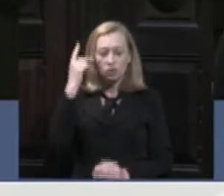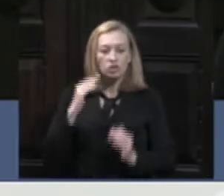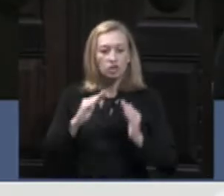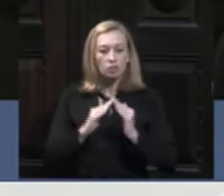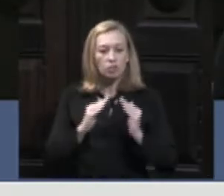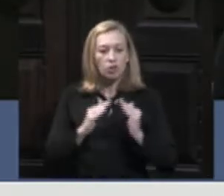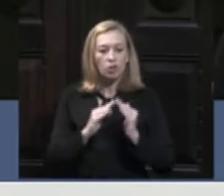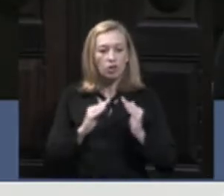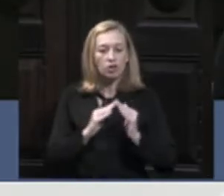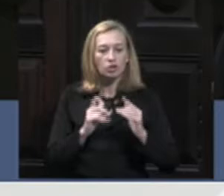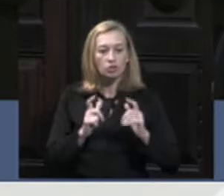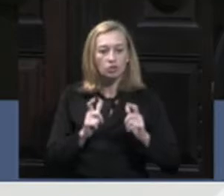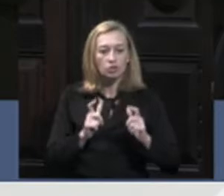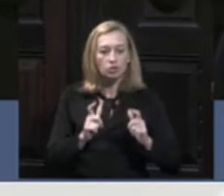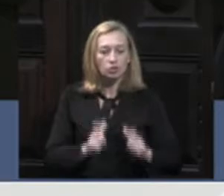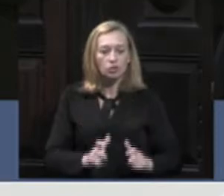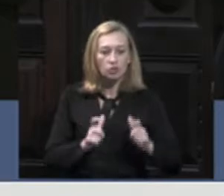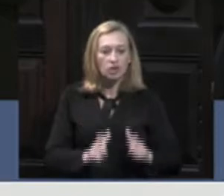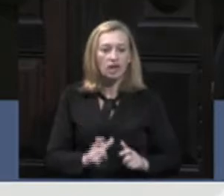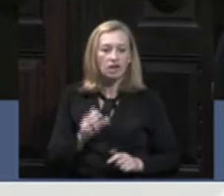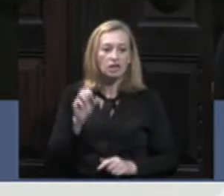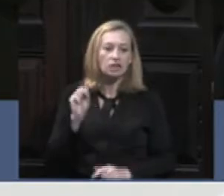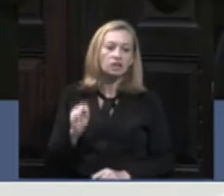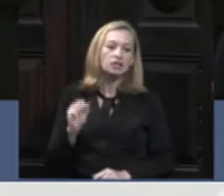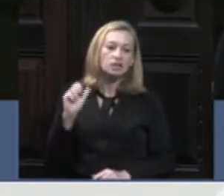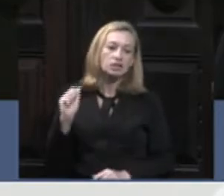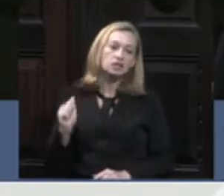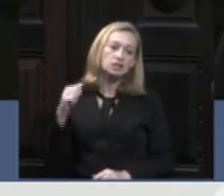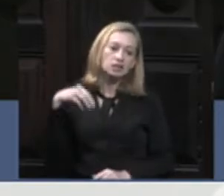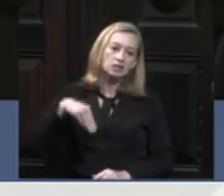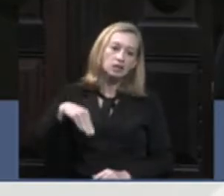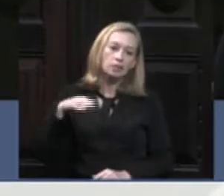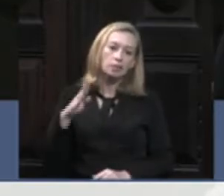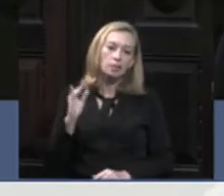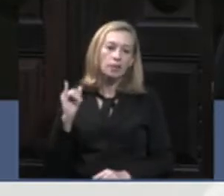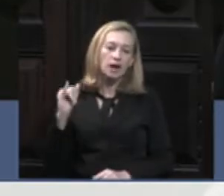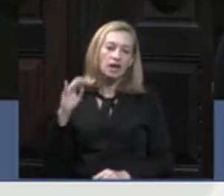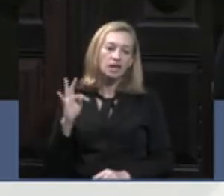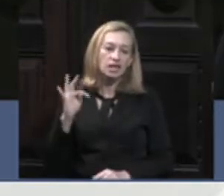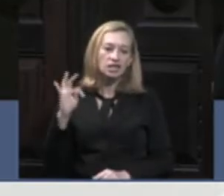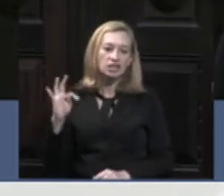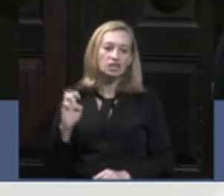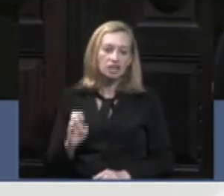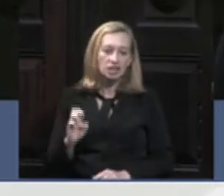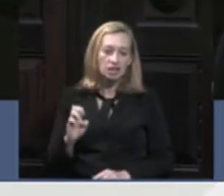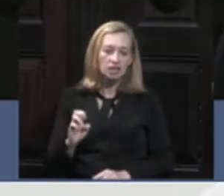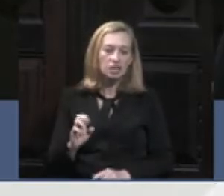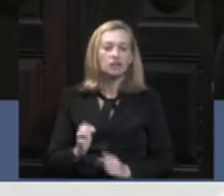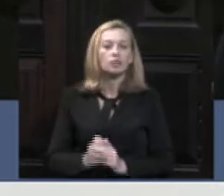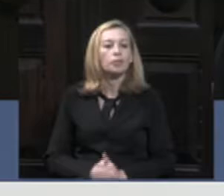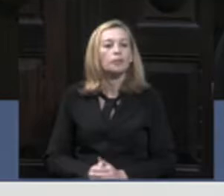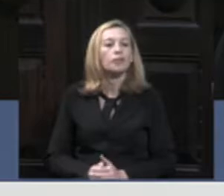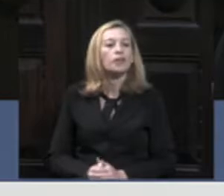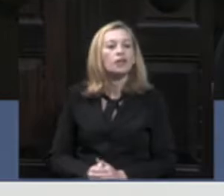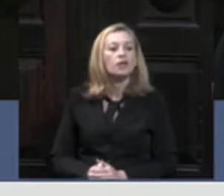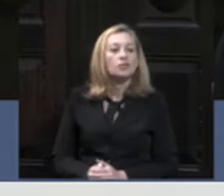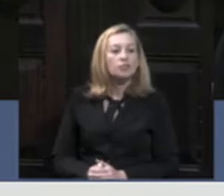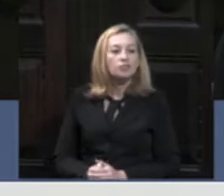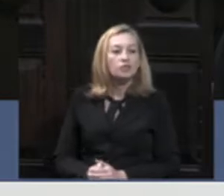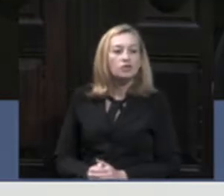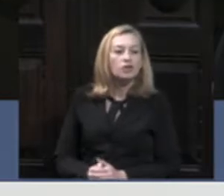Senhor presidente, usualmente a concessão de isenção